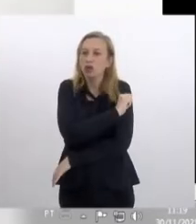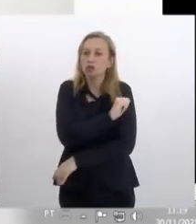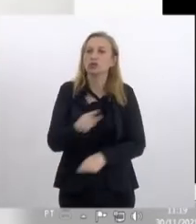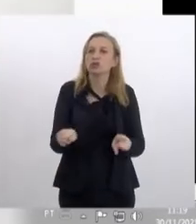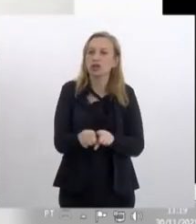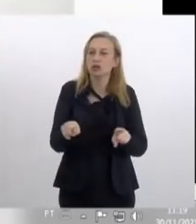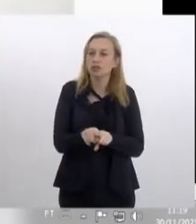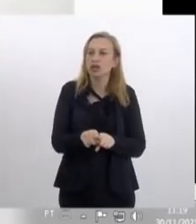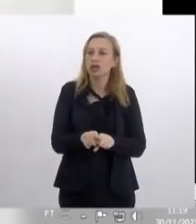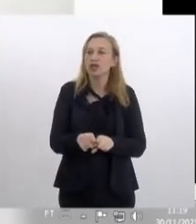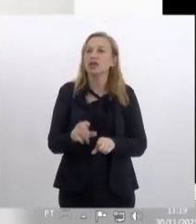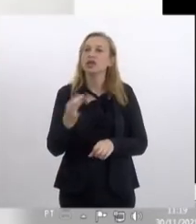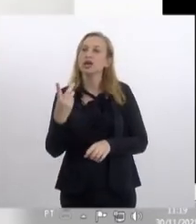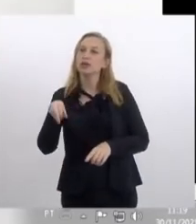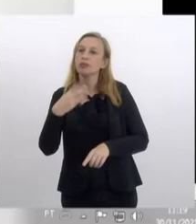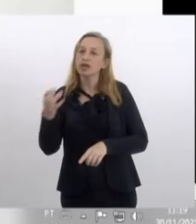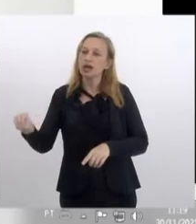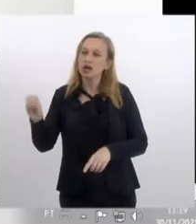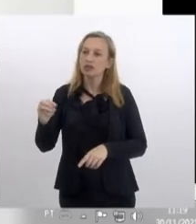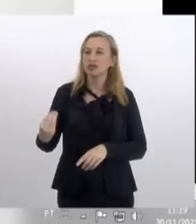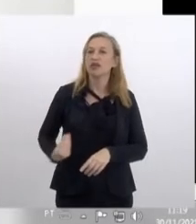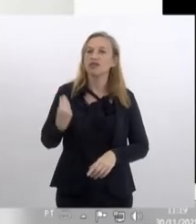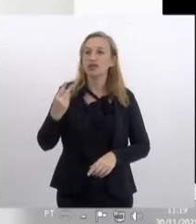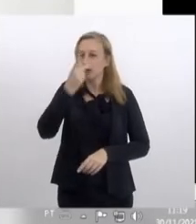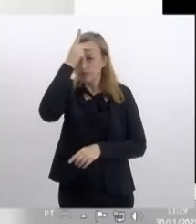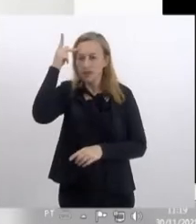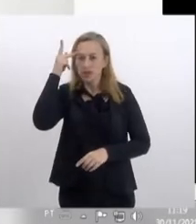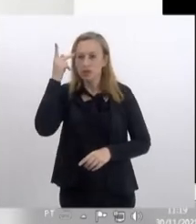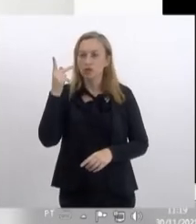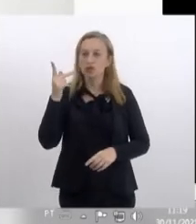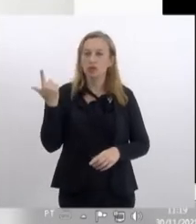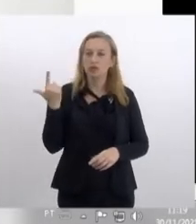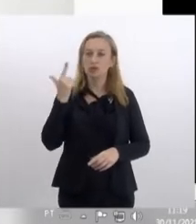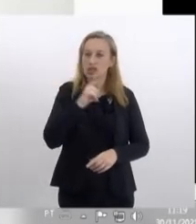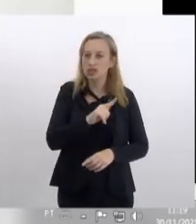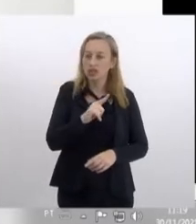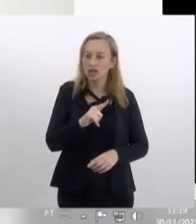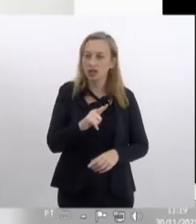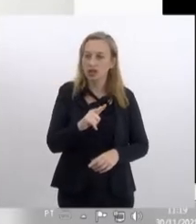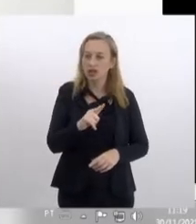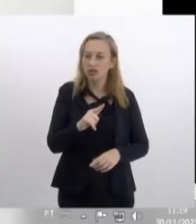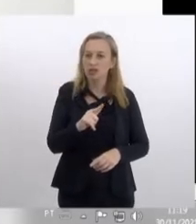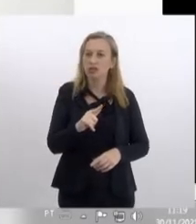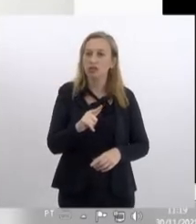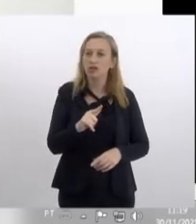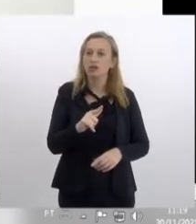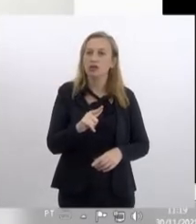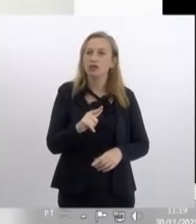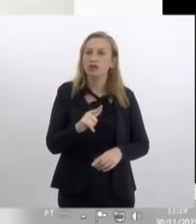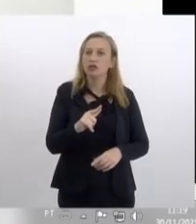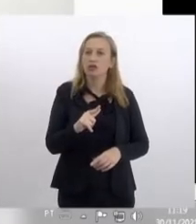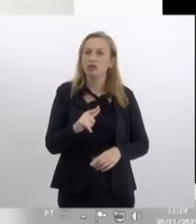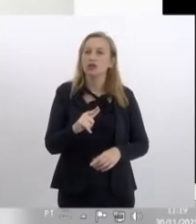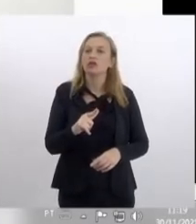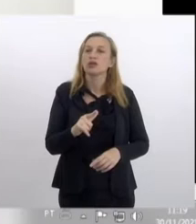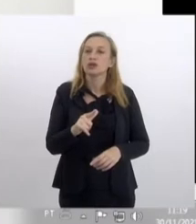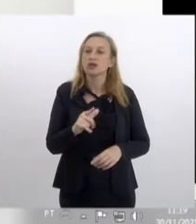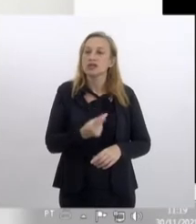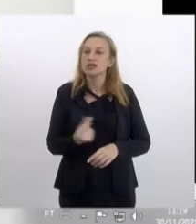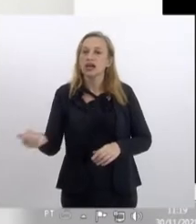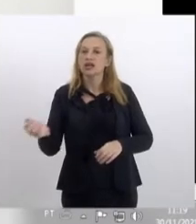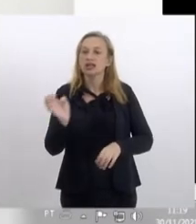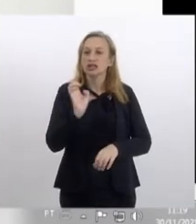Temos também um projeto de campeões da vida, são pessoas que recuperaram em comunidades terapêuticas e